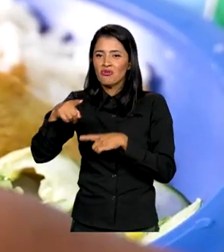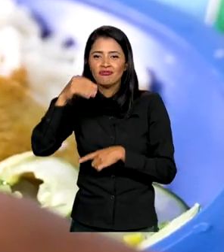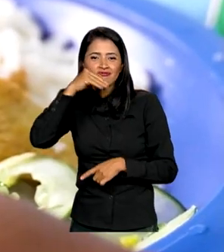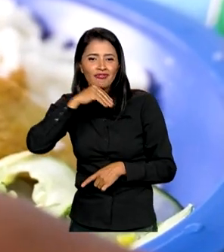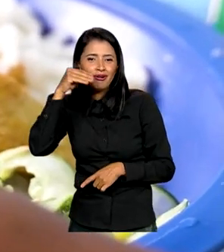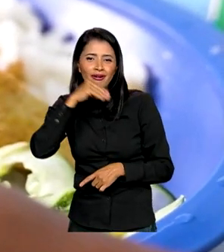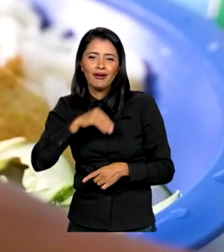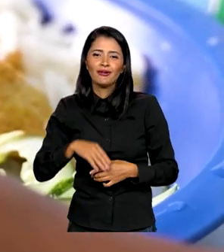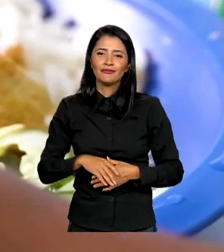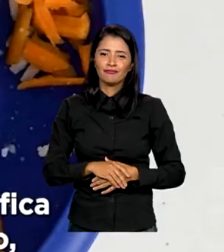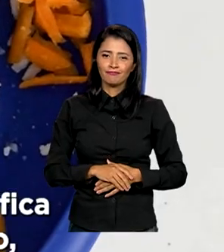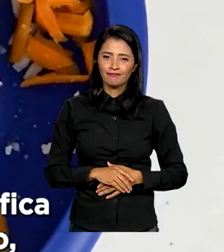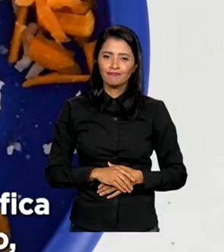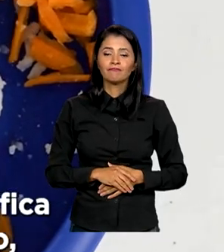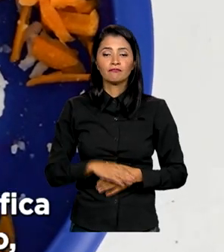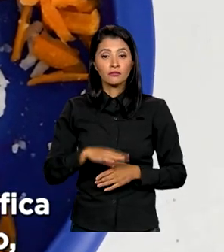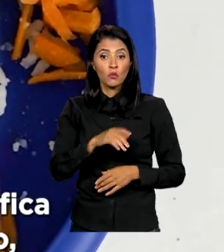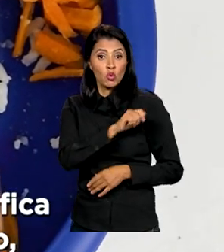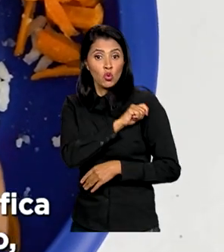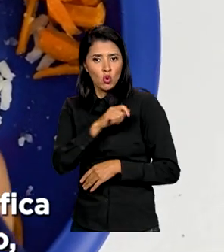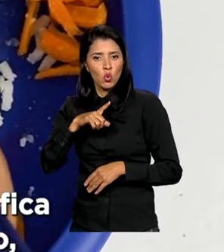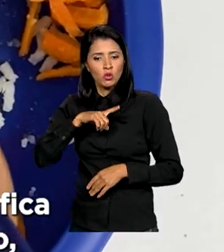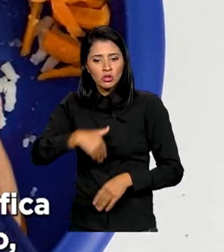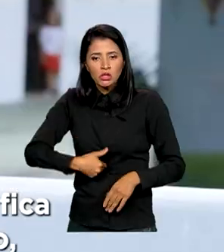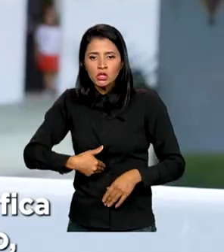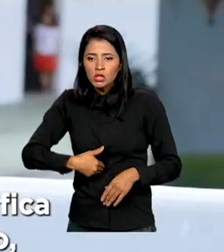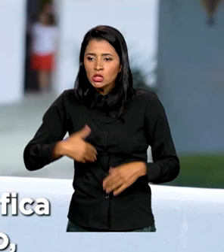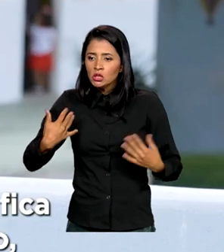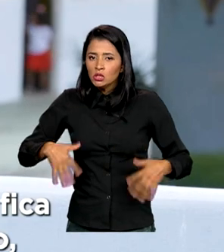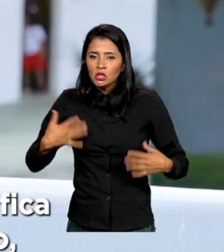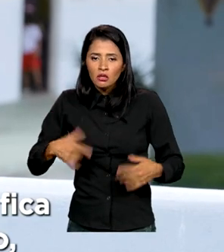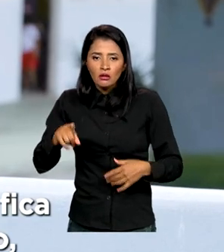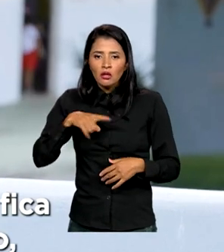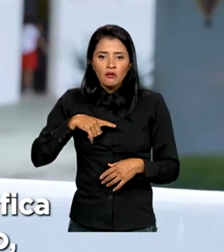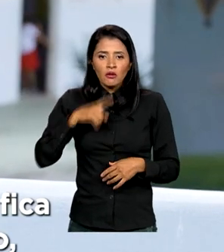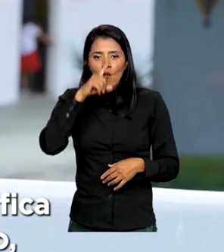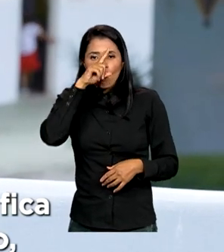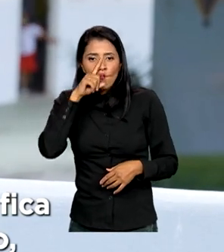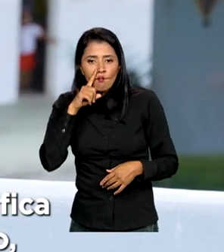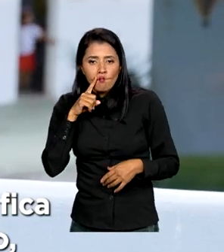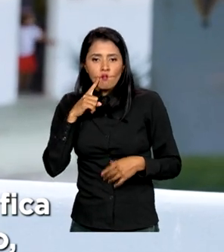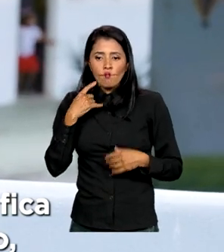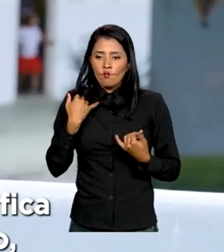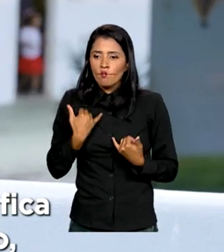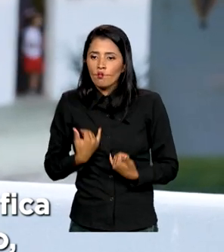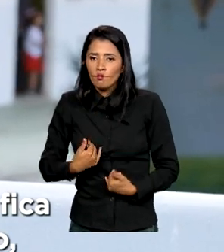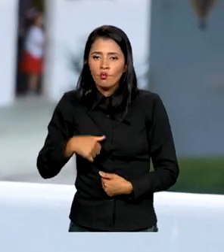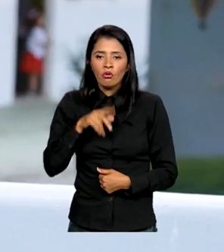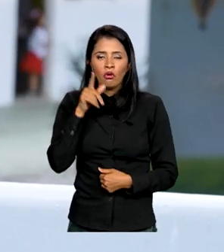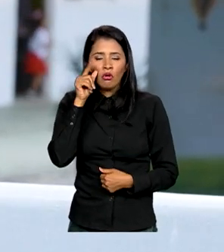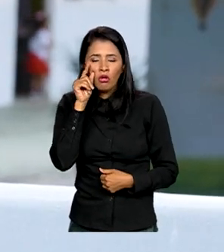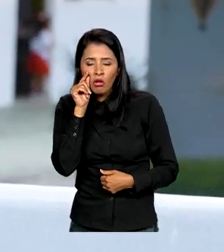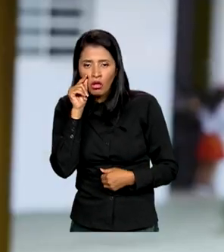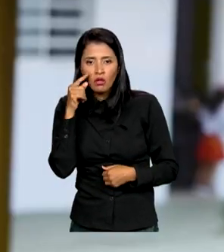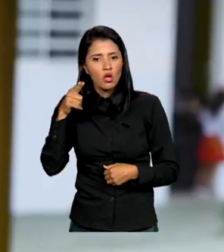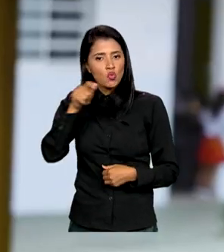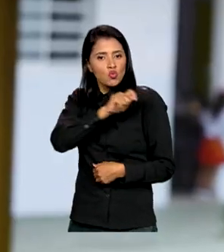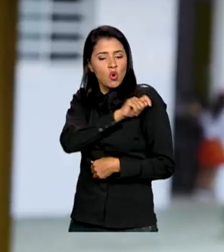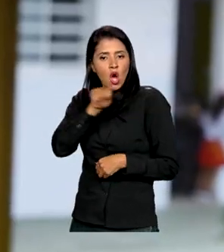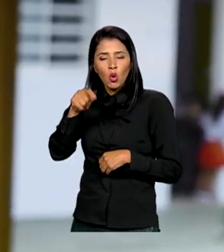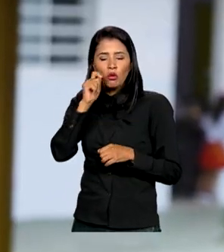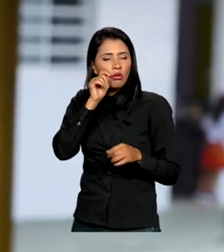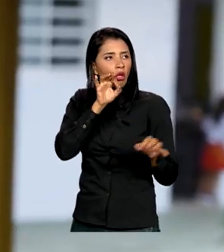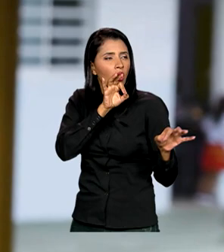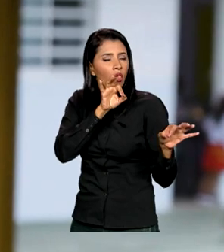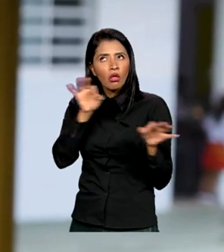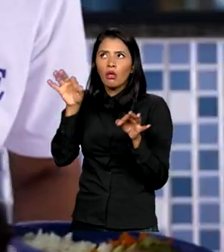fraca. O aluno que sente fome é um aluno que fica apático, é um aluno que fica sonolento, é um aluno que vai se